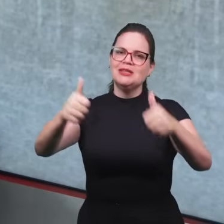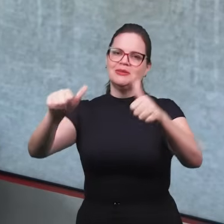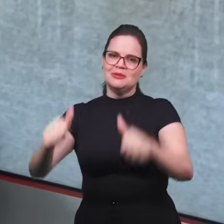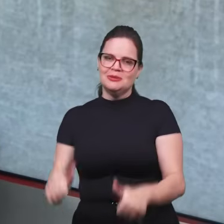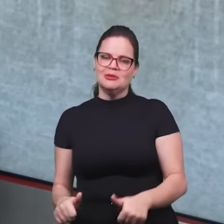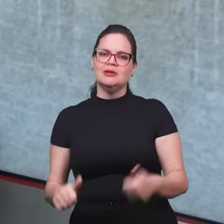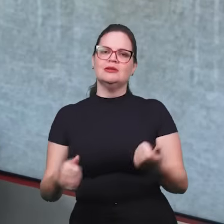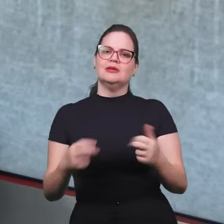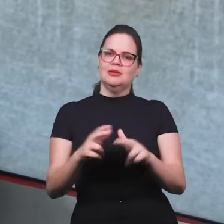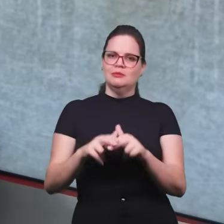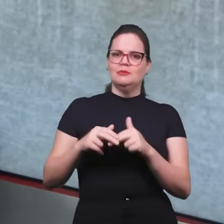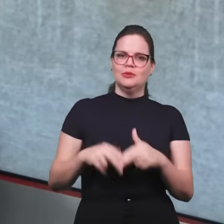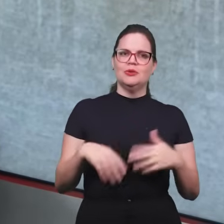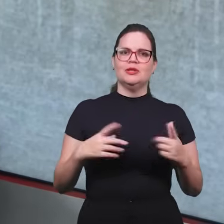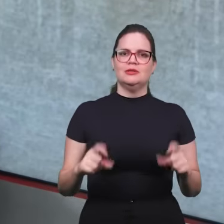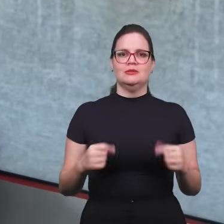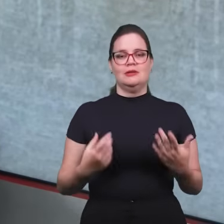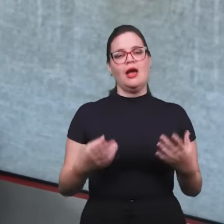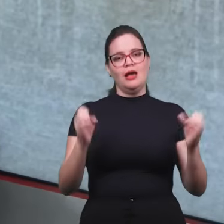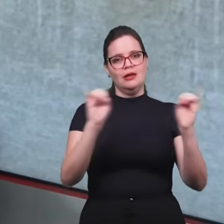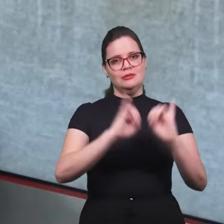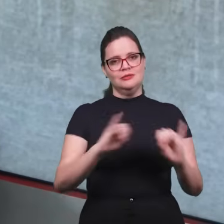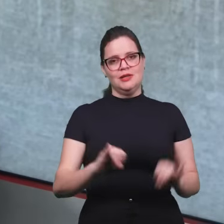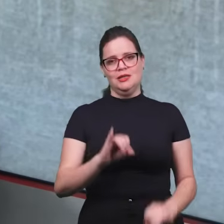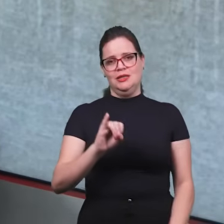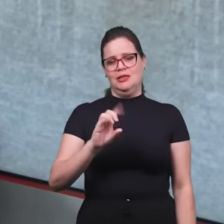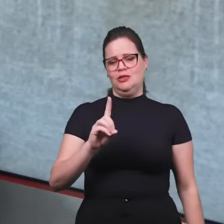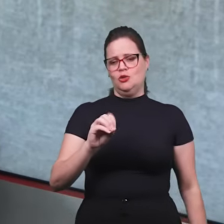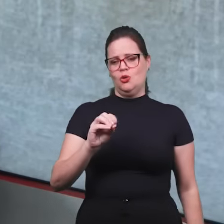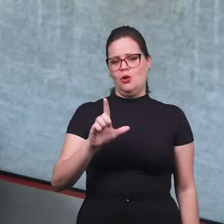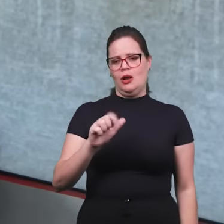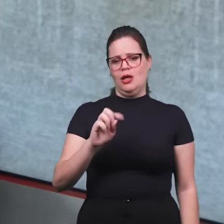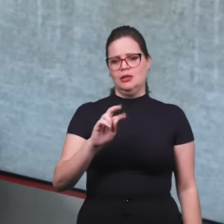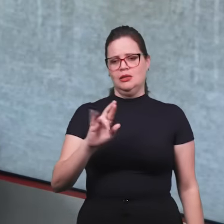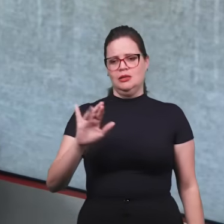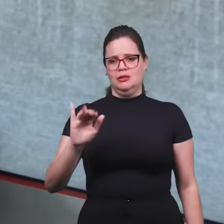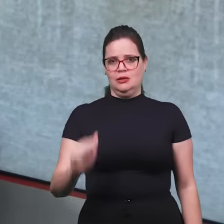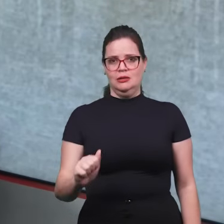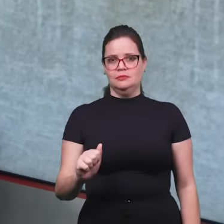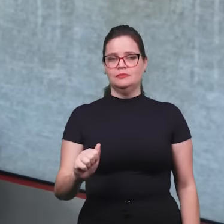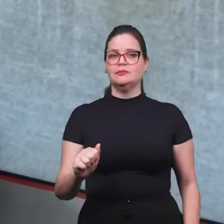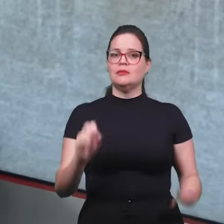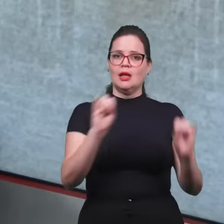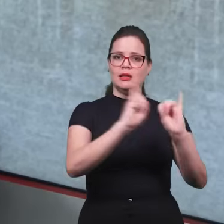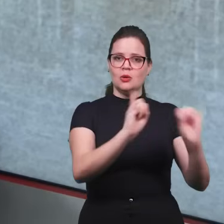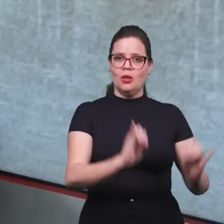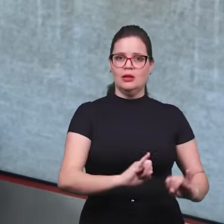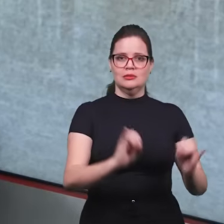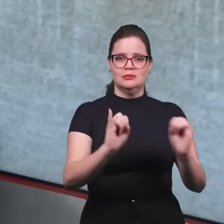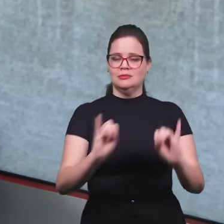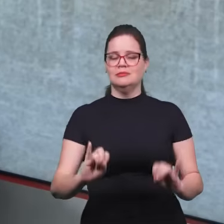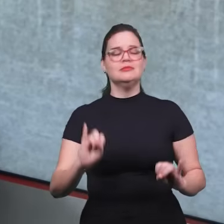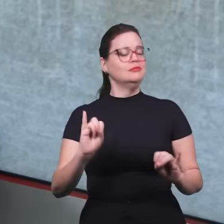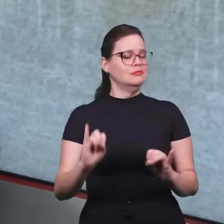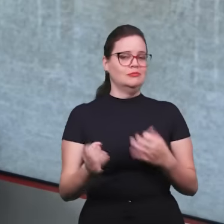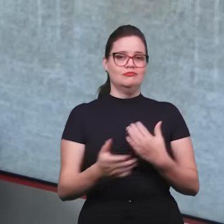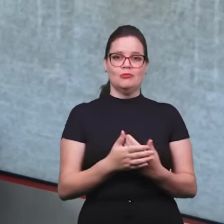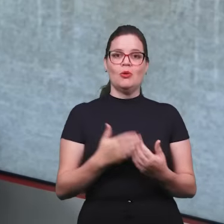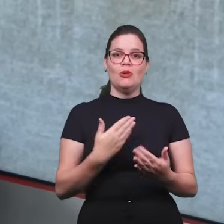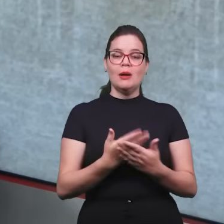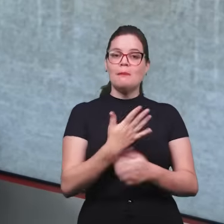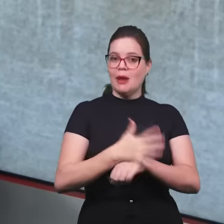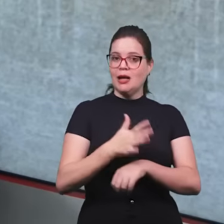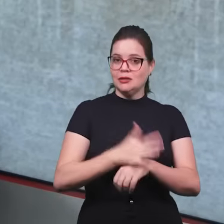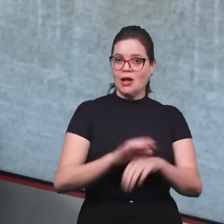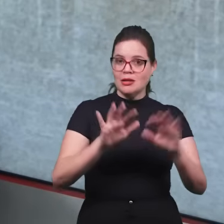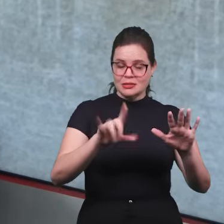objeto constitui aquilo que a Bíblia chama de idolatria, independentemente do nome dado àquela